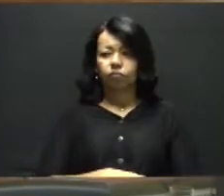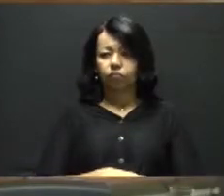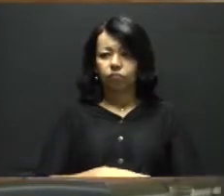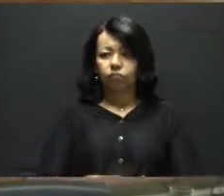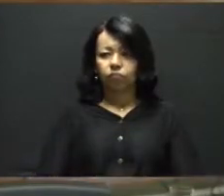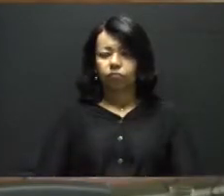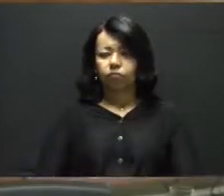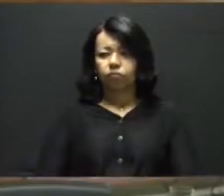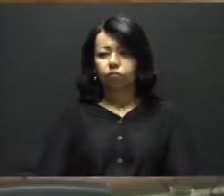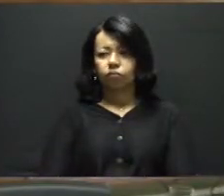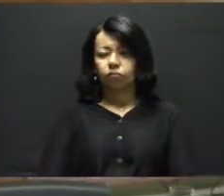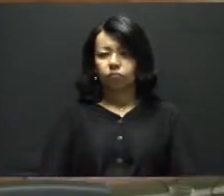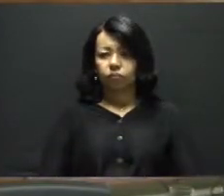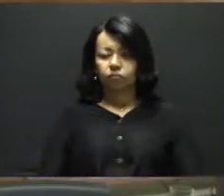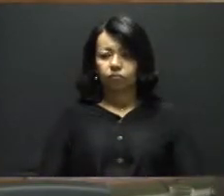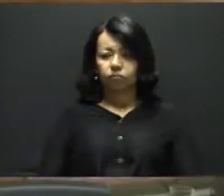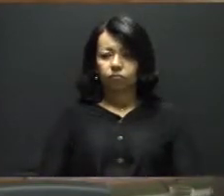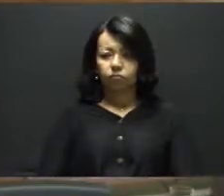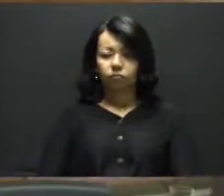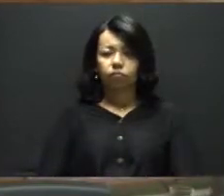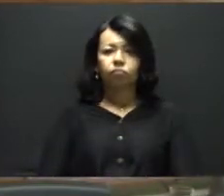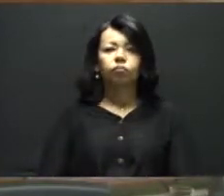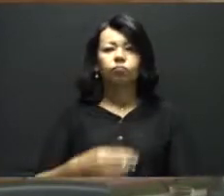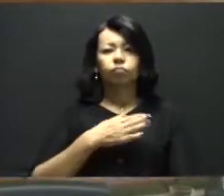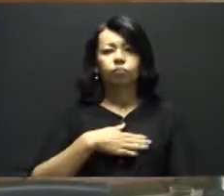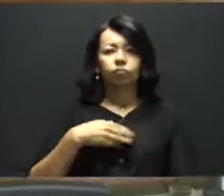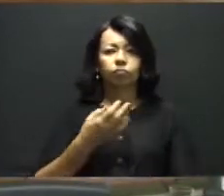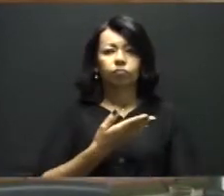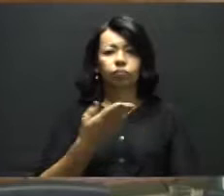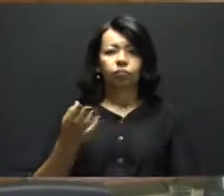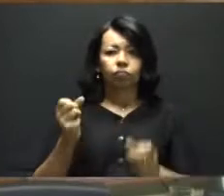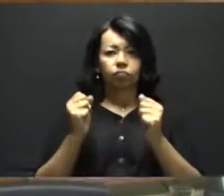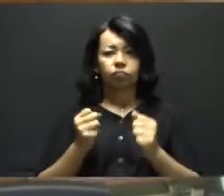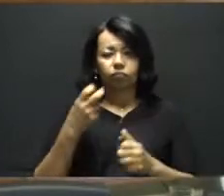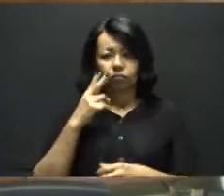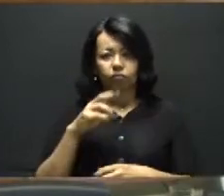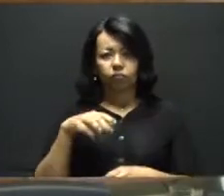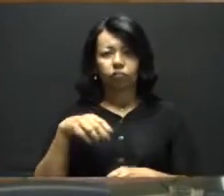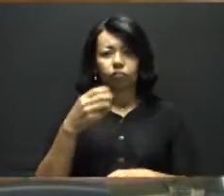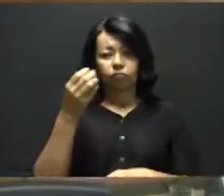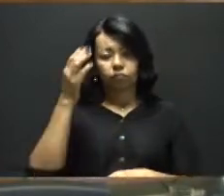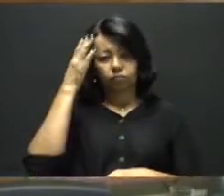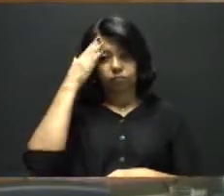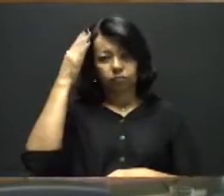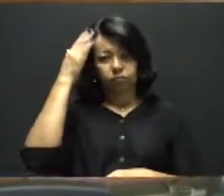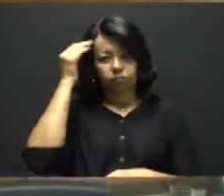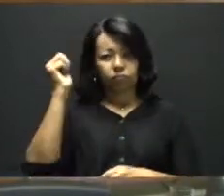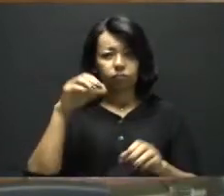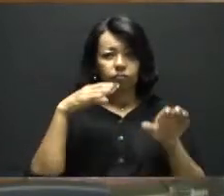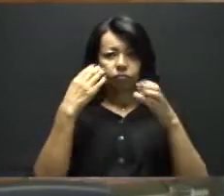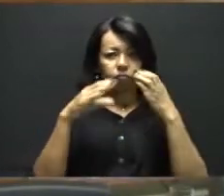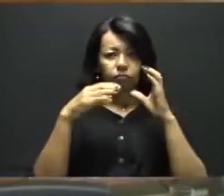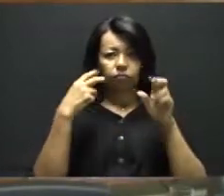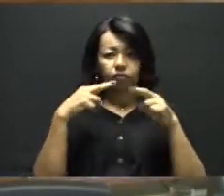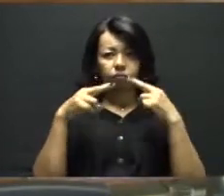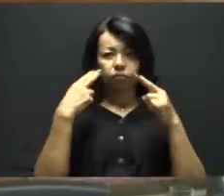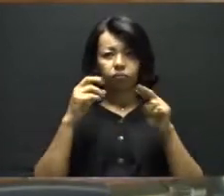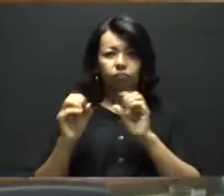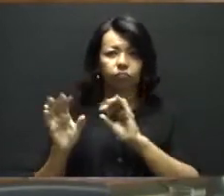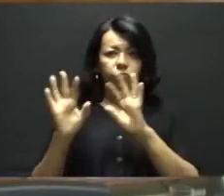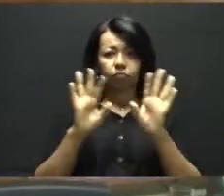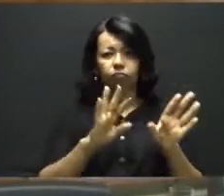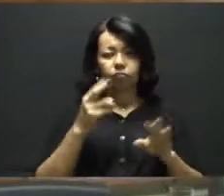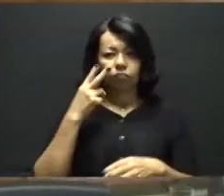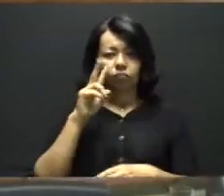você vê que todos pudessem acompanhar quem sabe cantar este no entanto os milagres nós